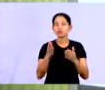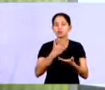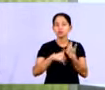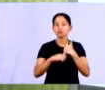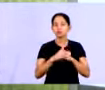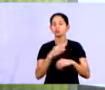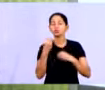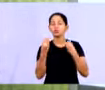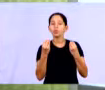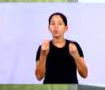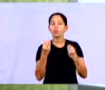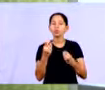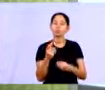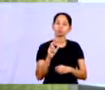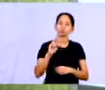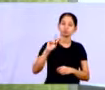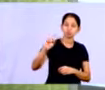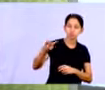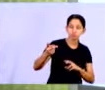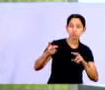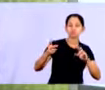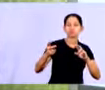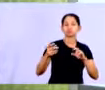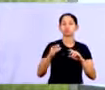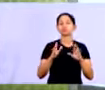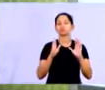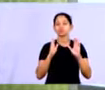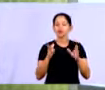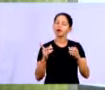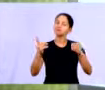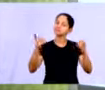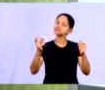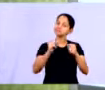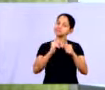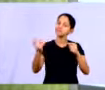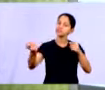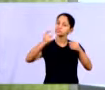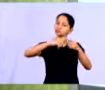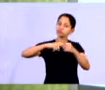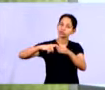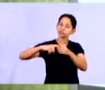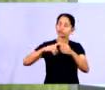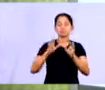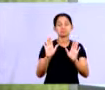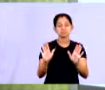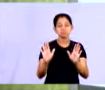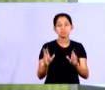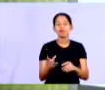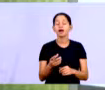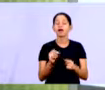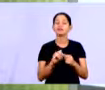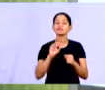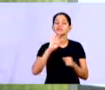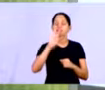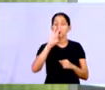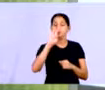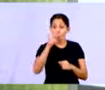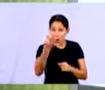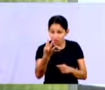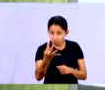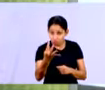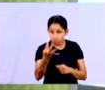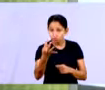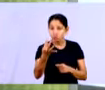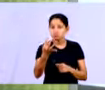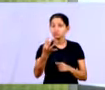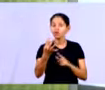ou R$1.000. Vamos colocar 2.000, que a gente virou sócio nos investimentos também. Então, a gente vai ter que ganhar 4.000 por mês líquido.